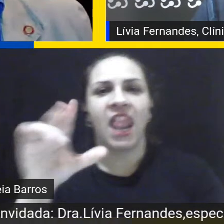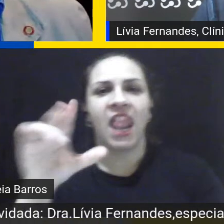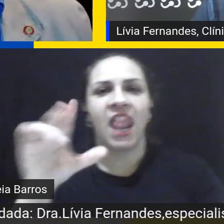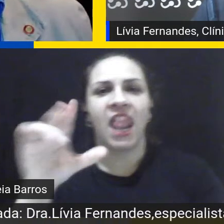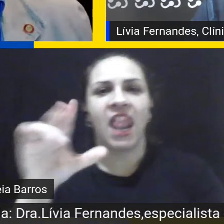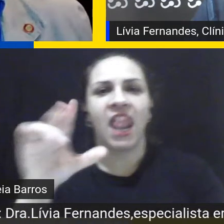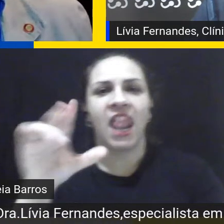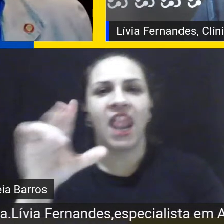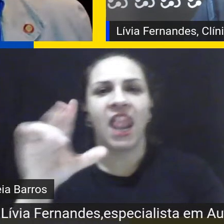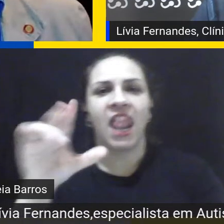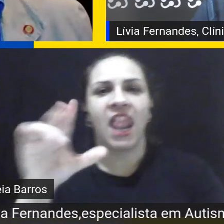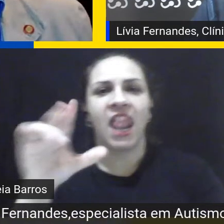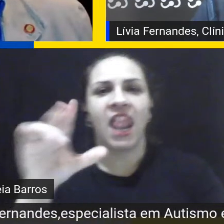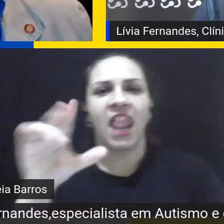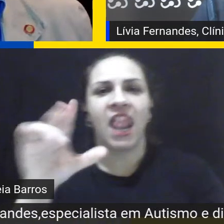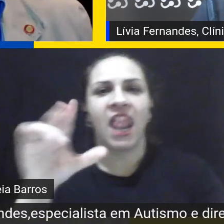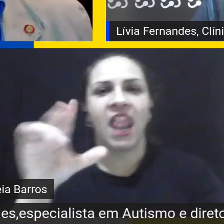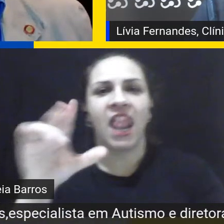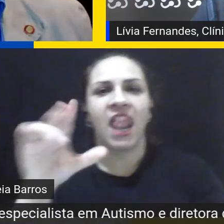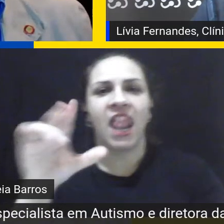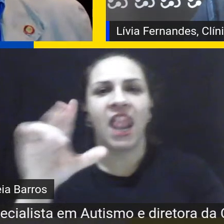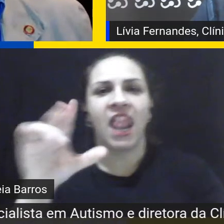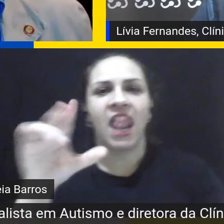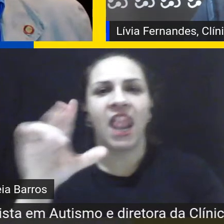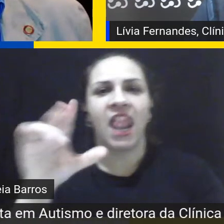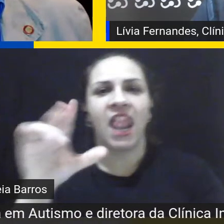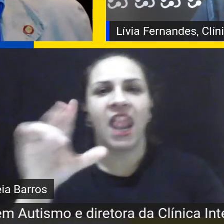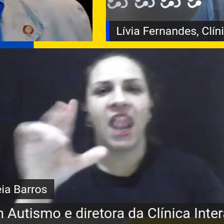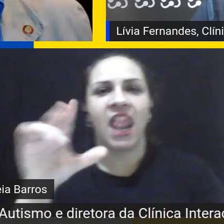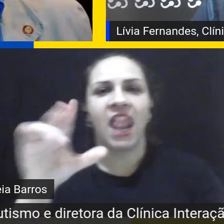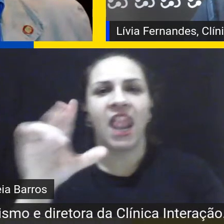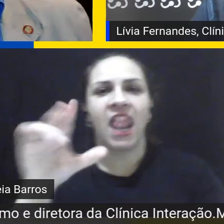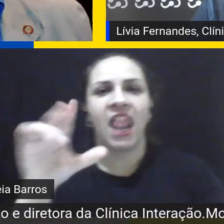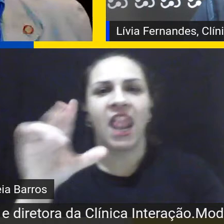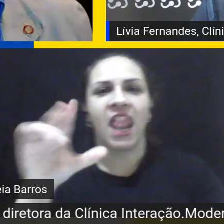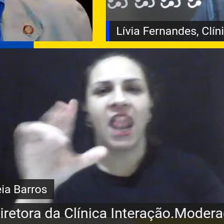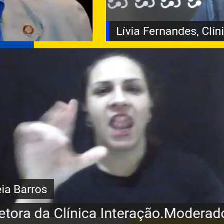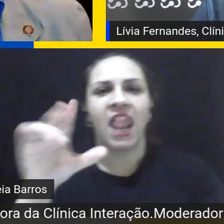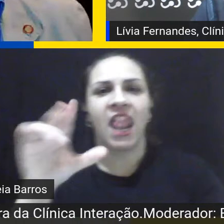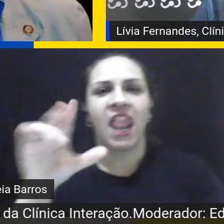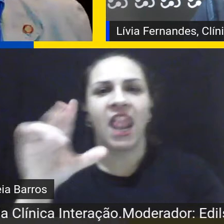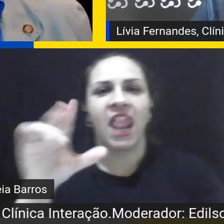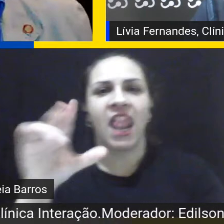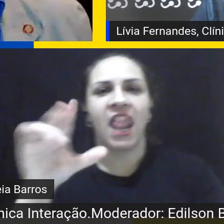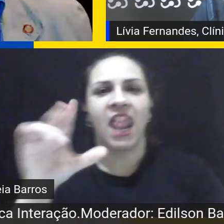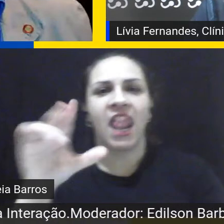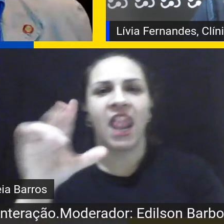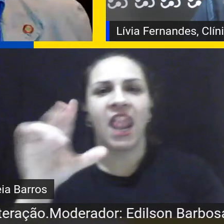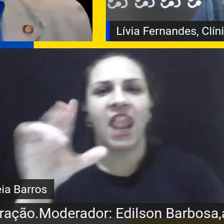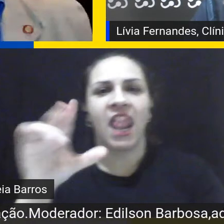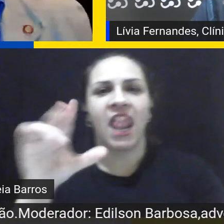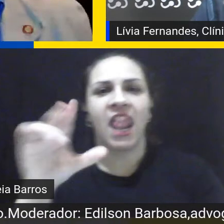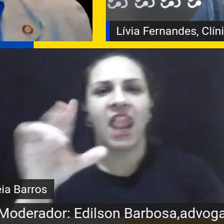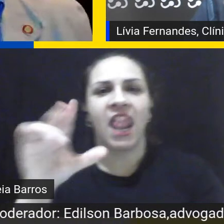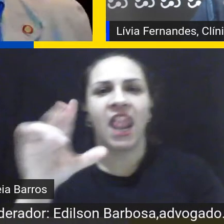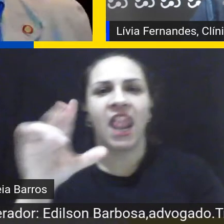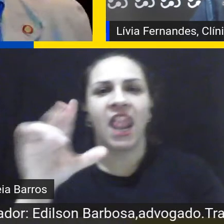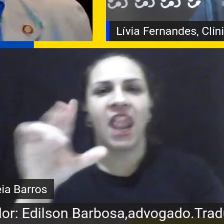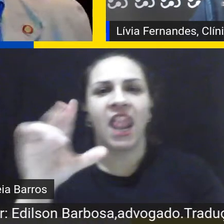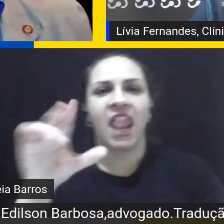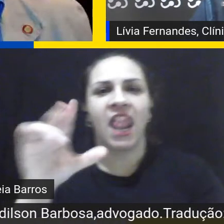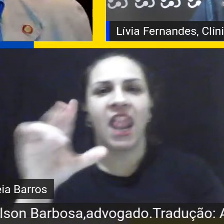é especialista em autismo, que coordena, né, diretora lá ela é diretora de